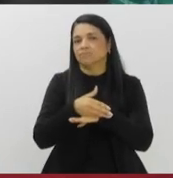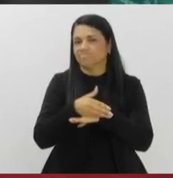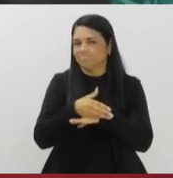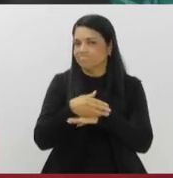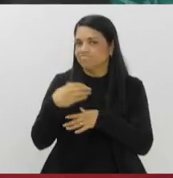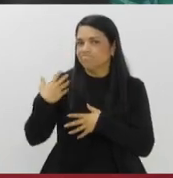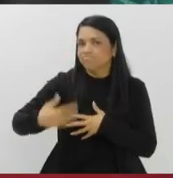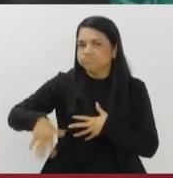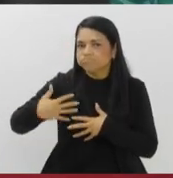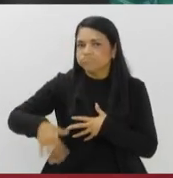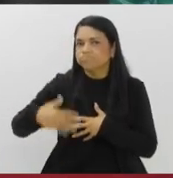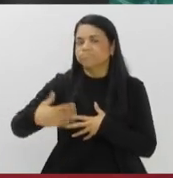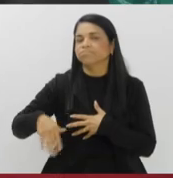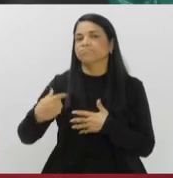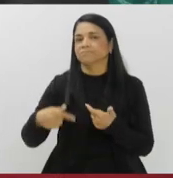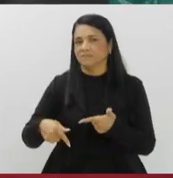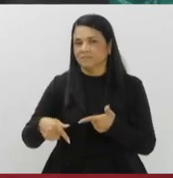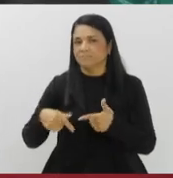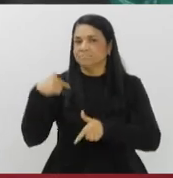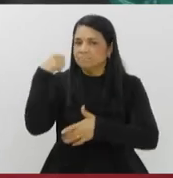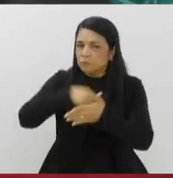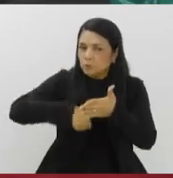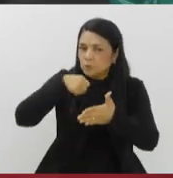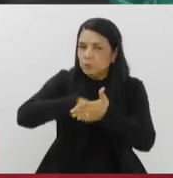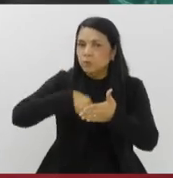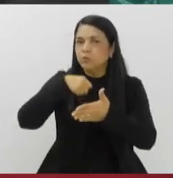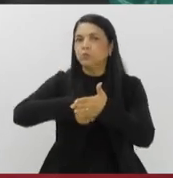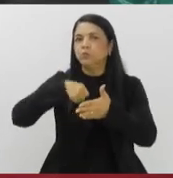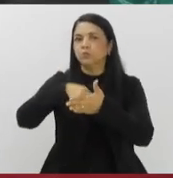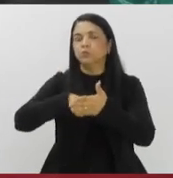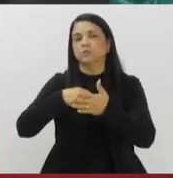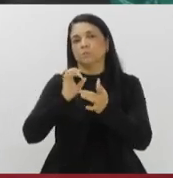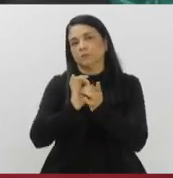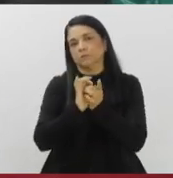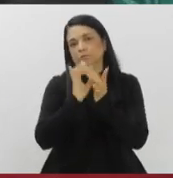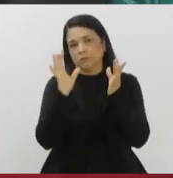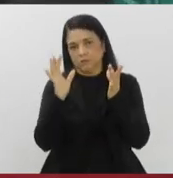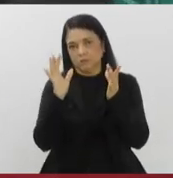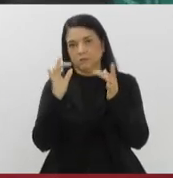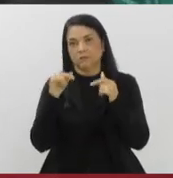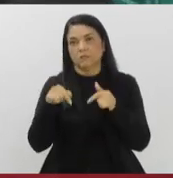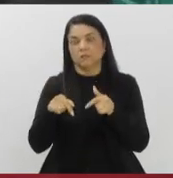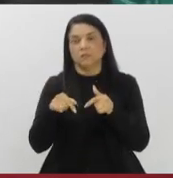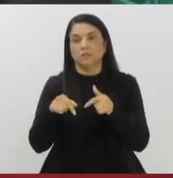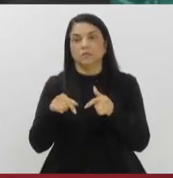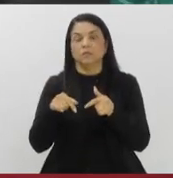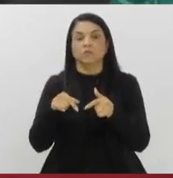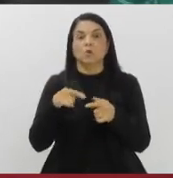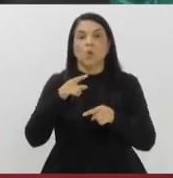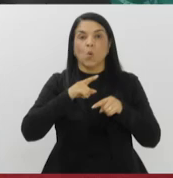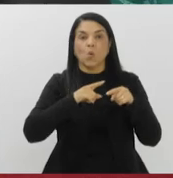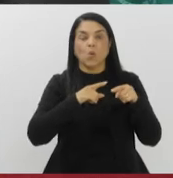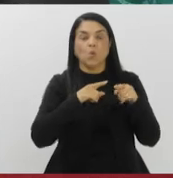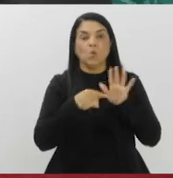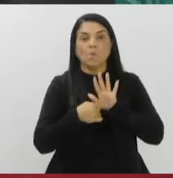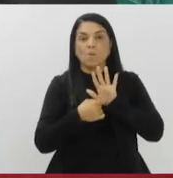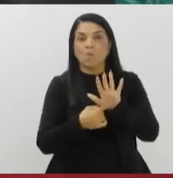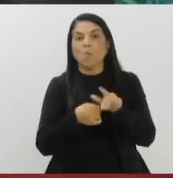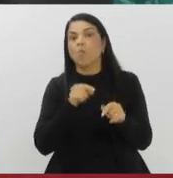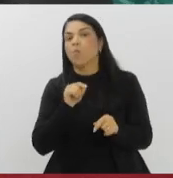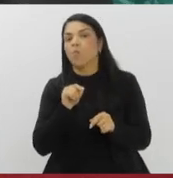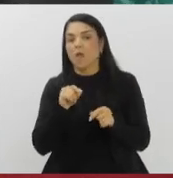Muitos lutaram e lutam ainda por democracia. Entendeu? E os caminhos e instrumentos que a gente aponta é o